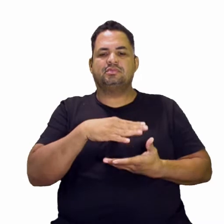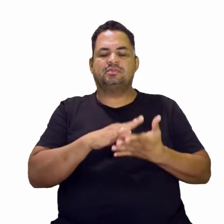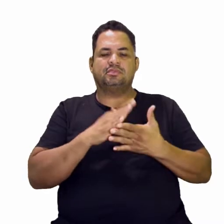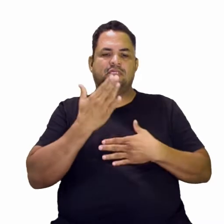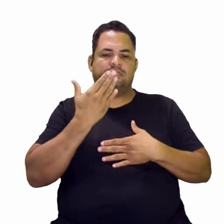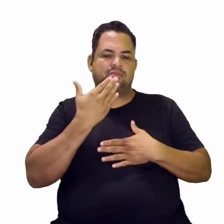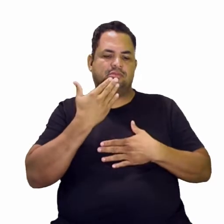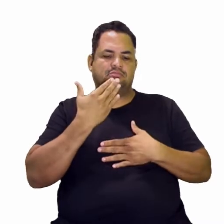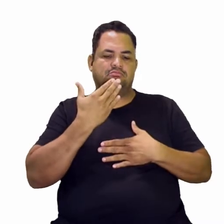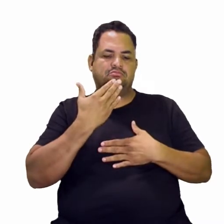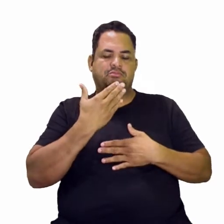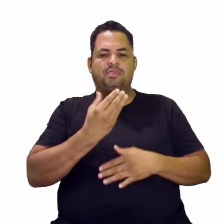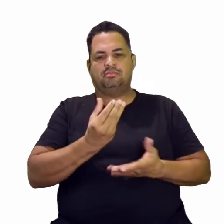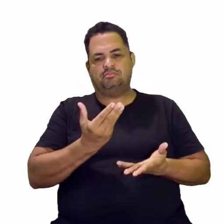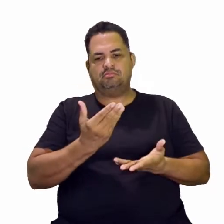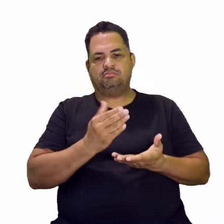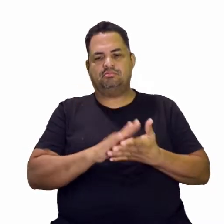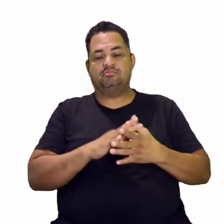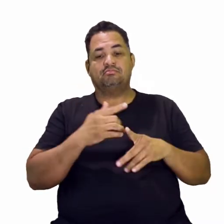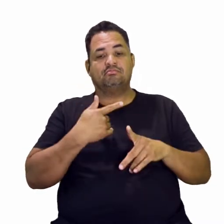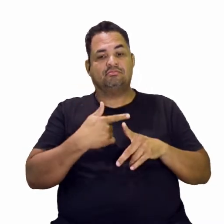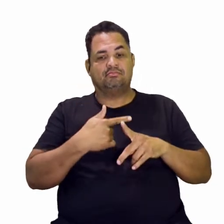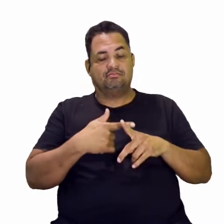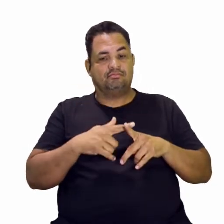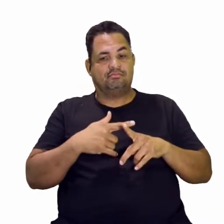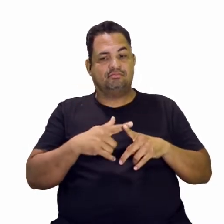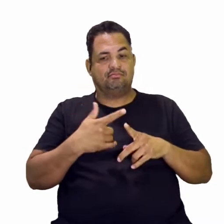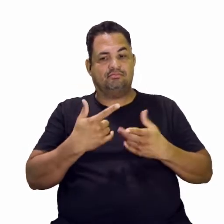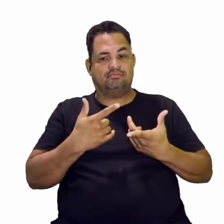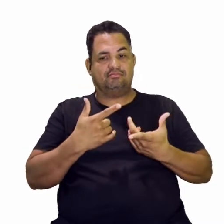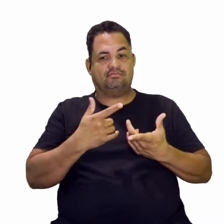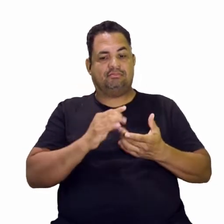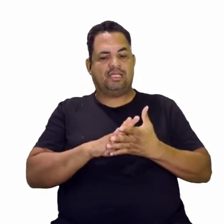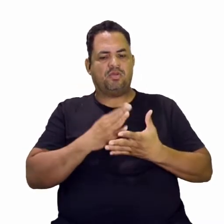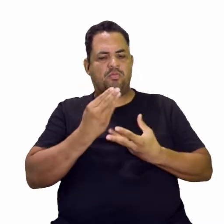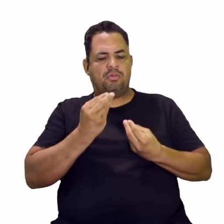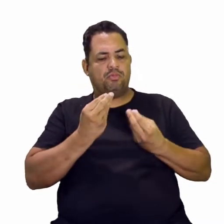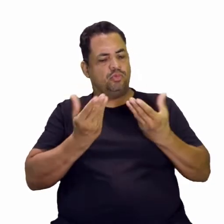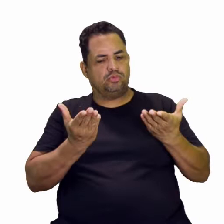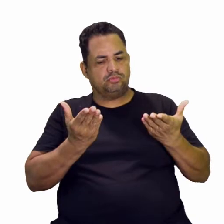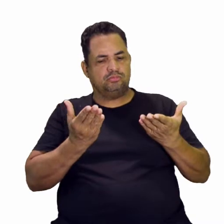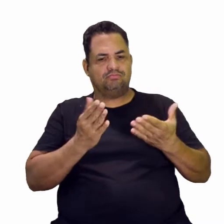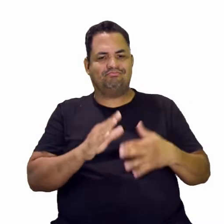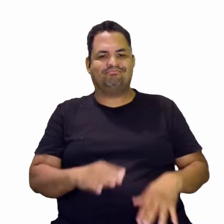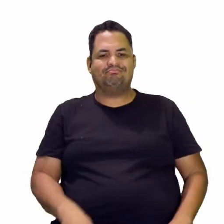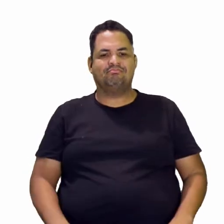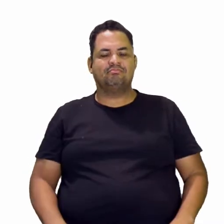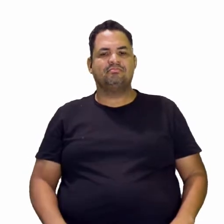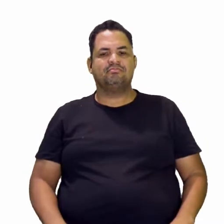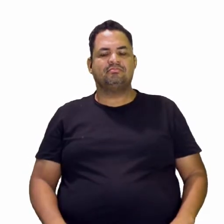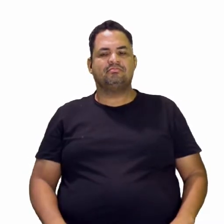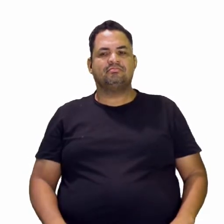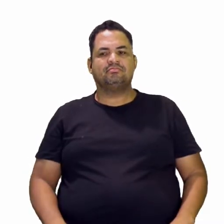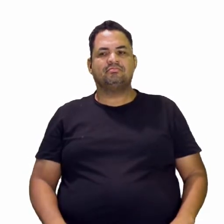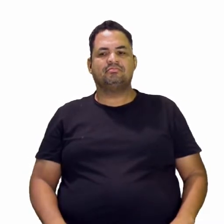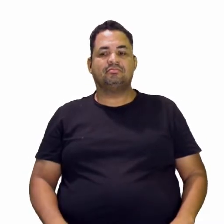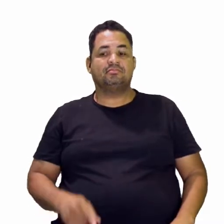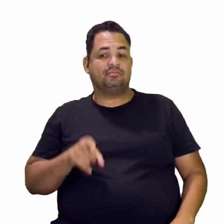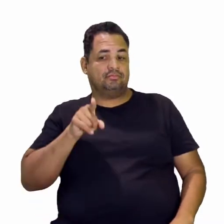não é ruim. O problema são os exageros, tá bom? E aquilo